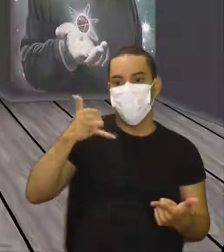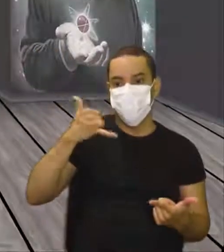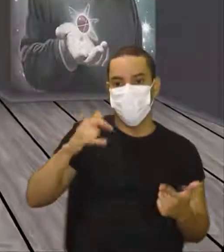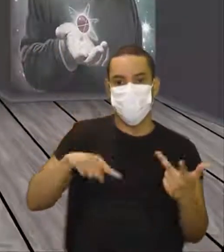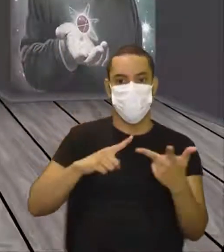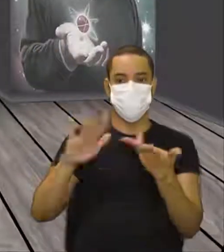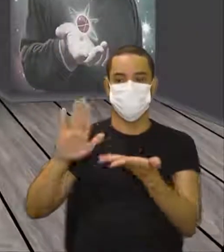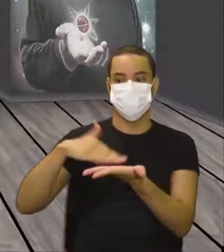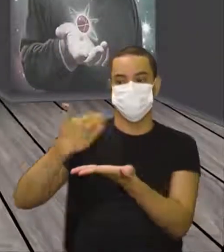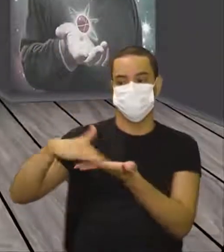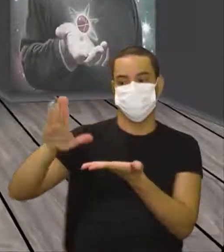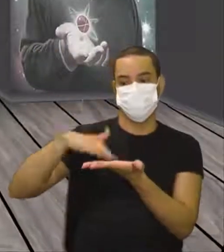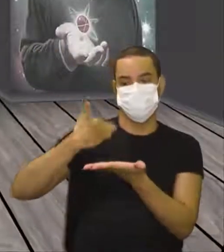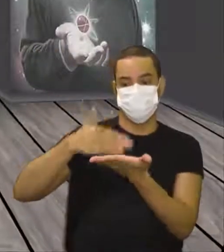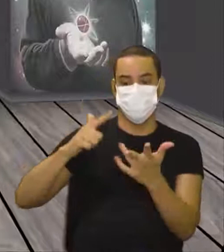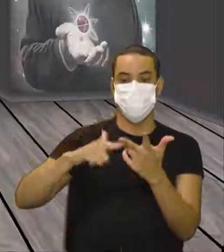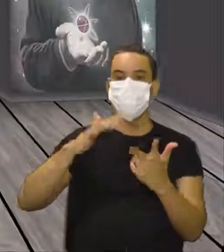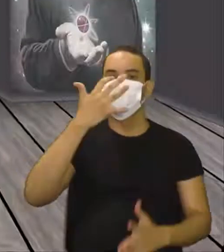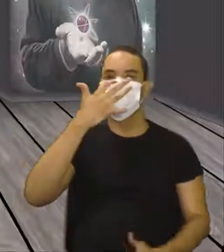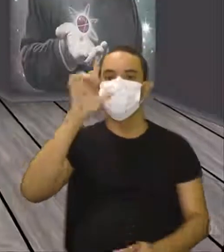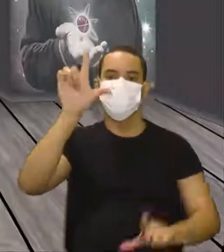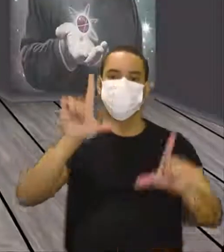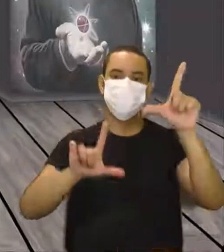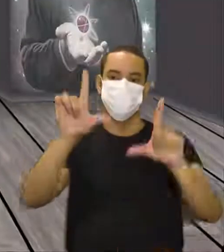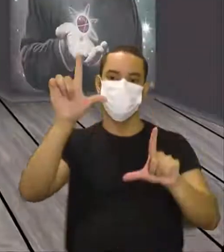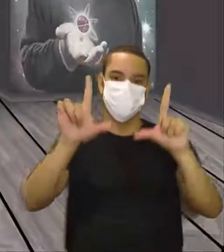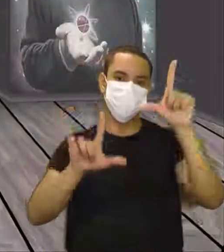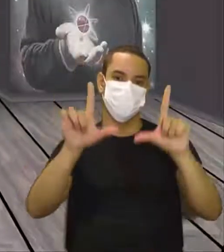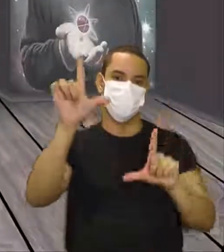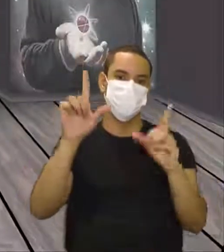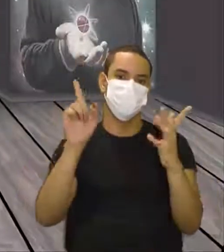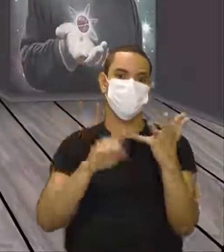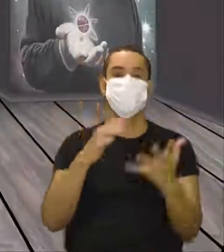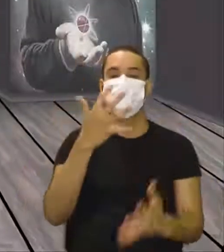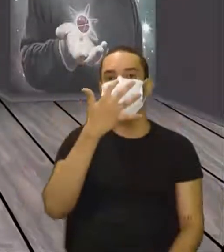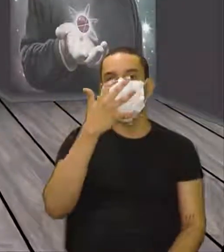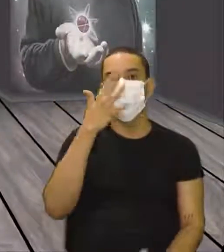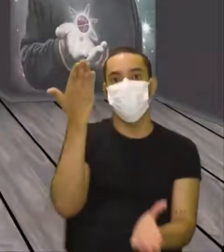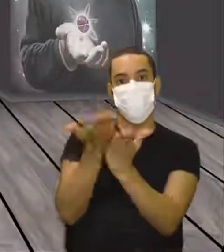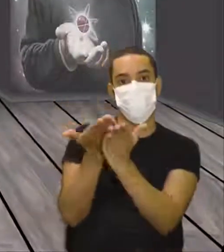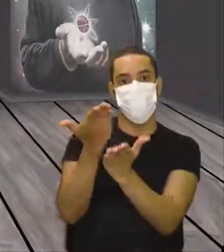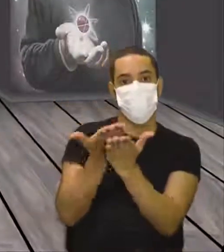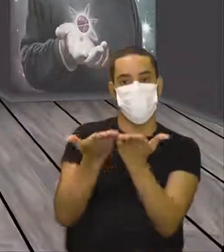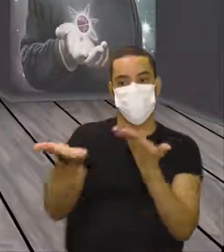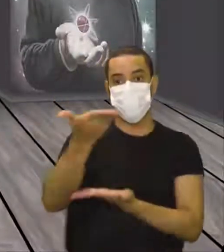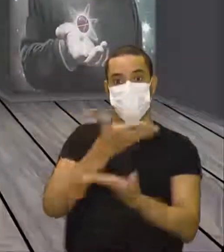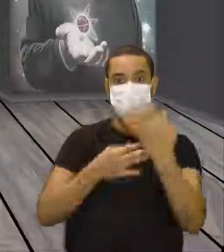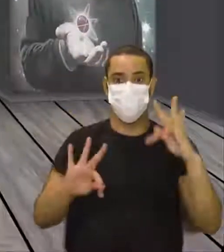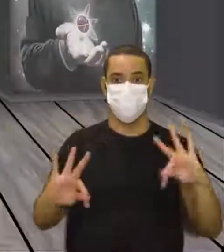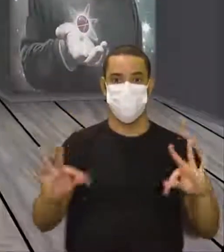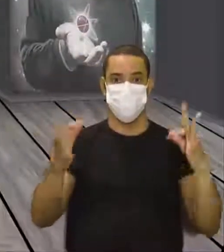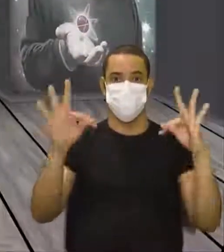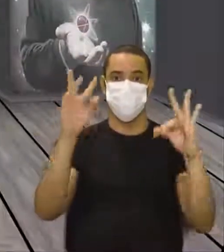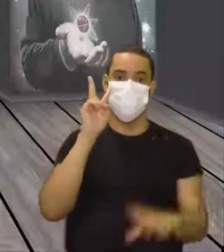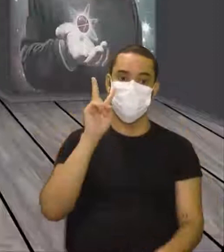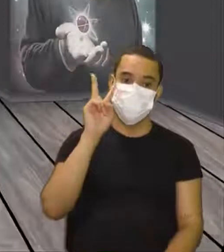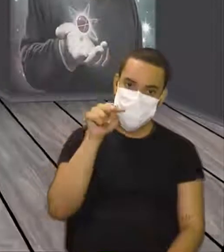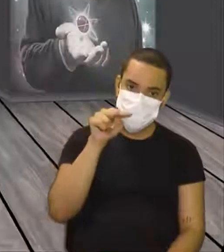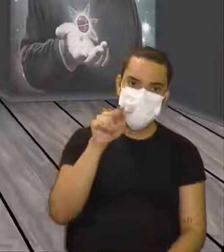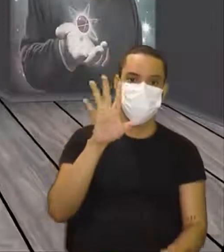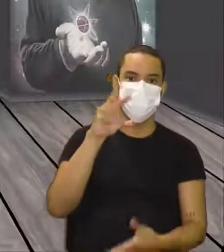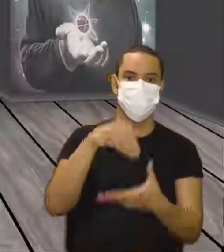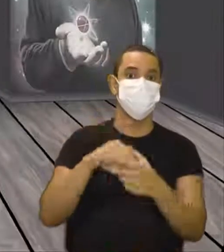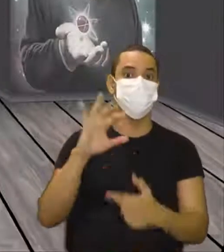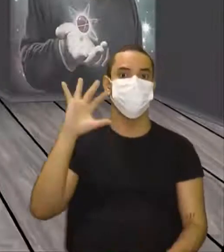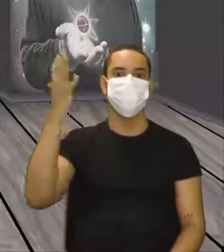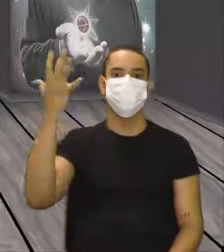mandando mensagem, assistindo TV, assistindo a aula, você está tendo fenômenos que envolvem relatividade. Já